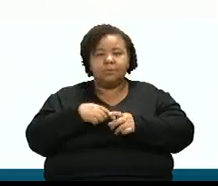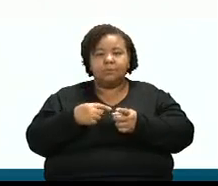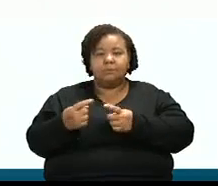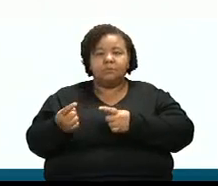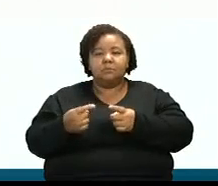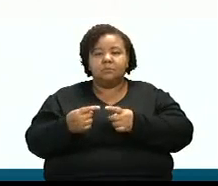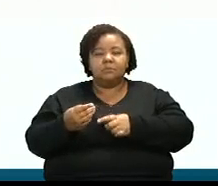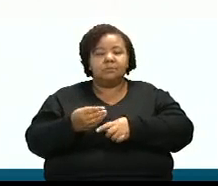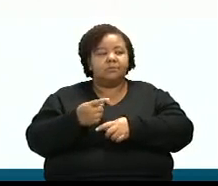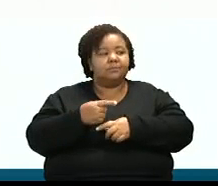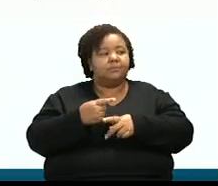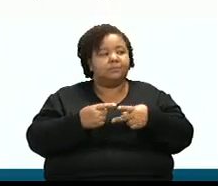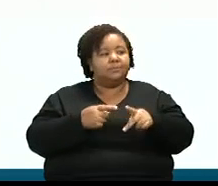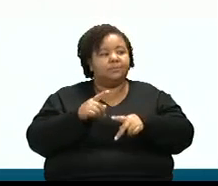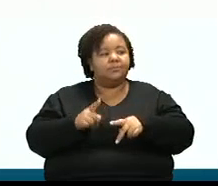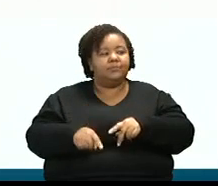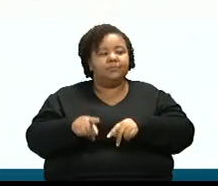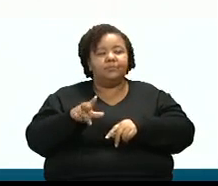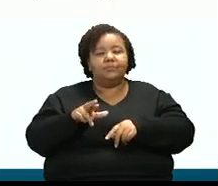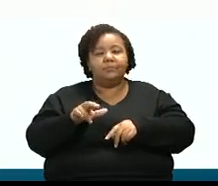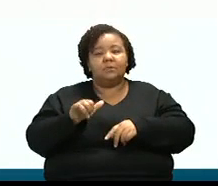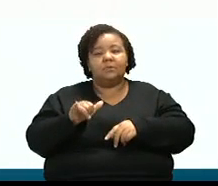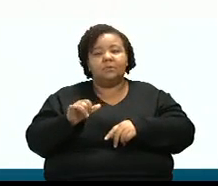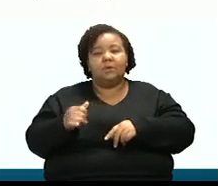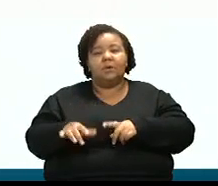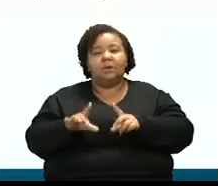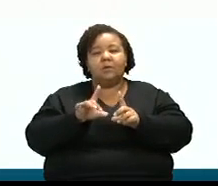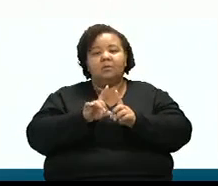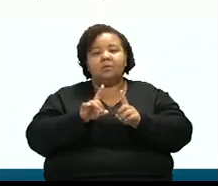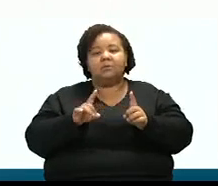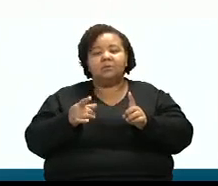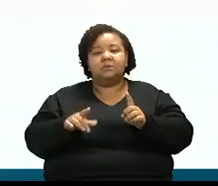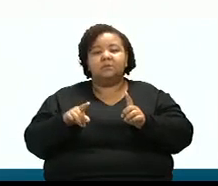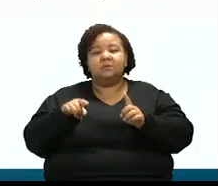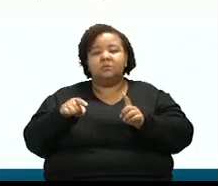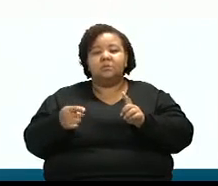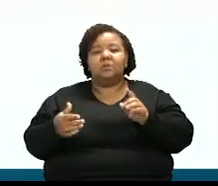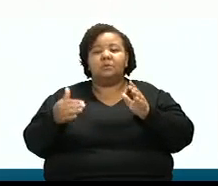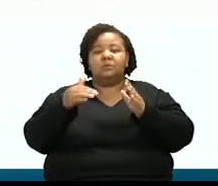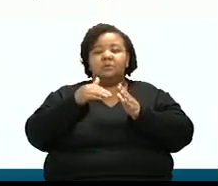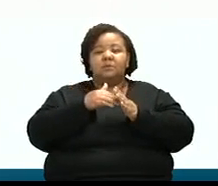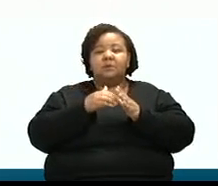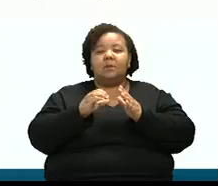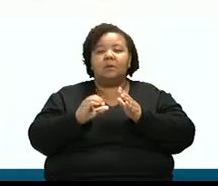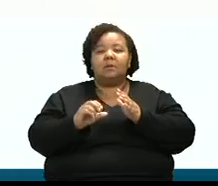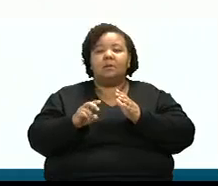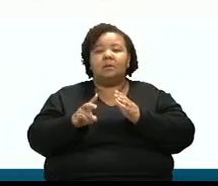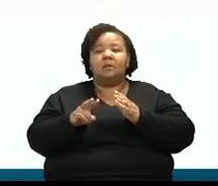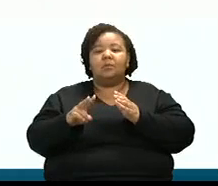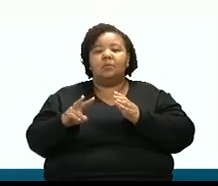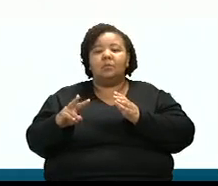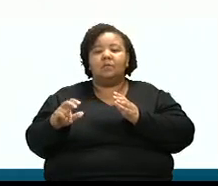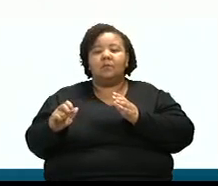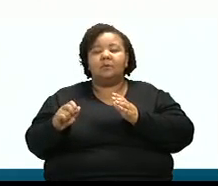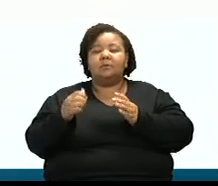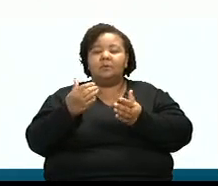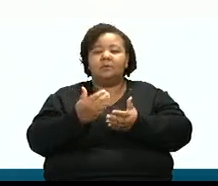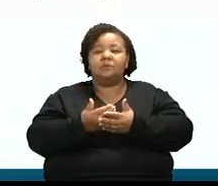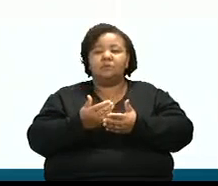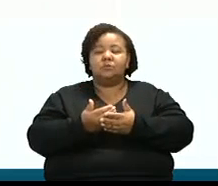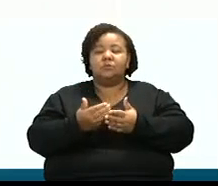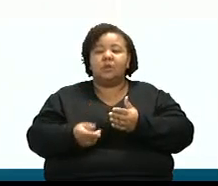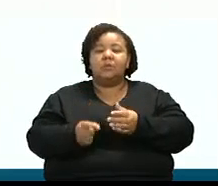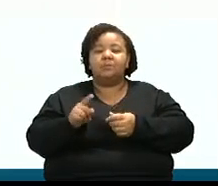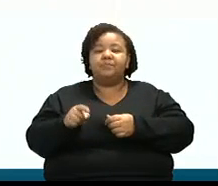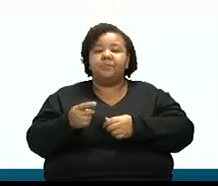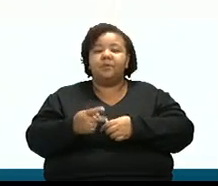campo magnético e o raio, a distância que nós temos do ponto até a curva em que eu quero estudar, e o comportamento